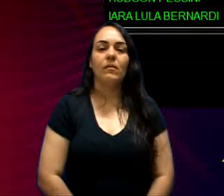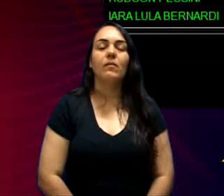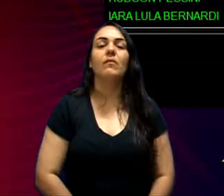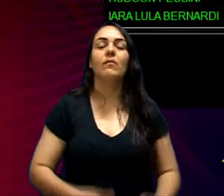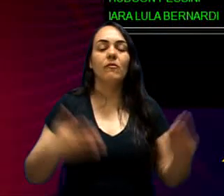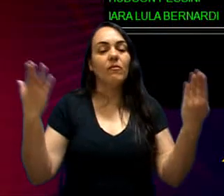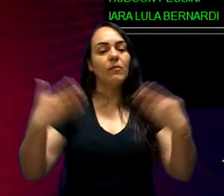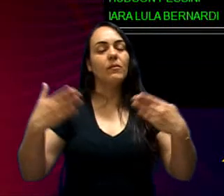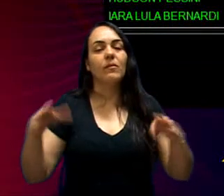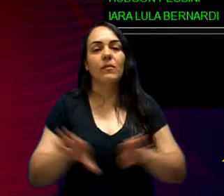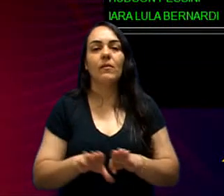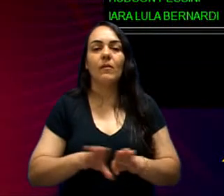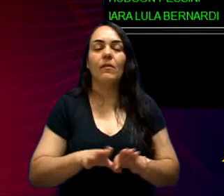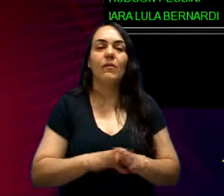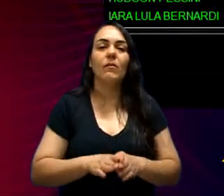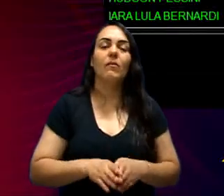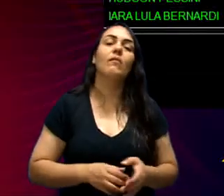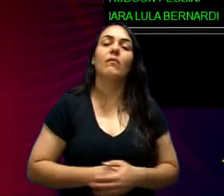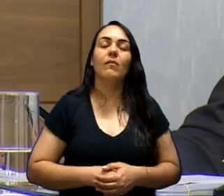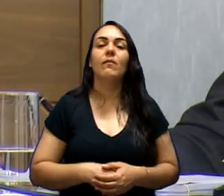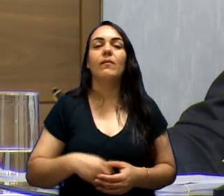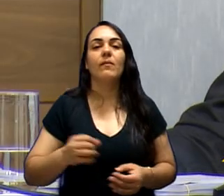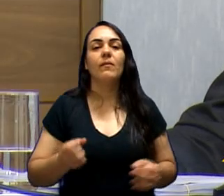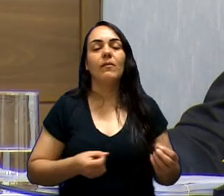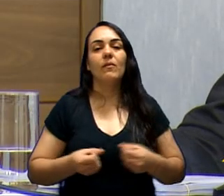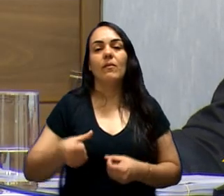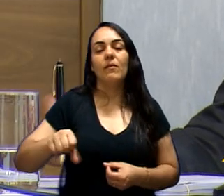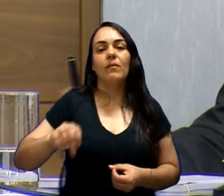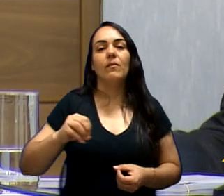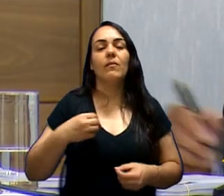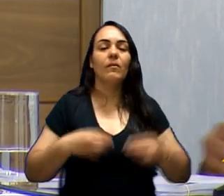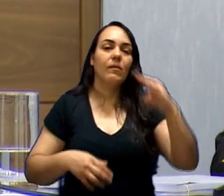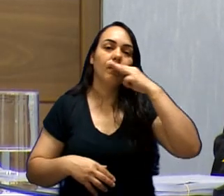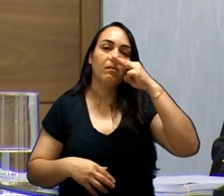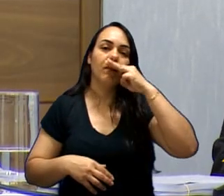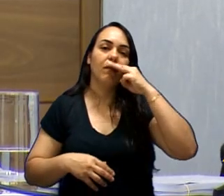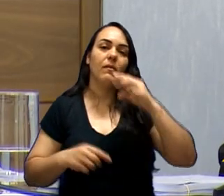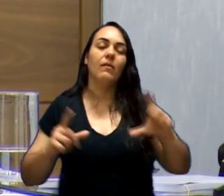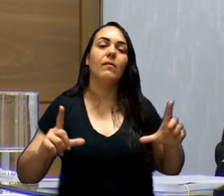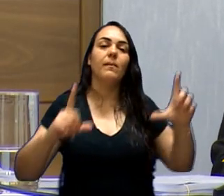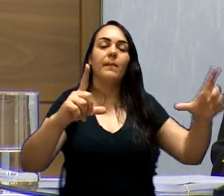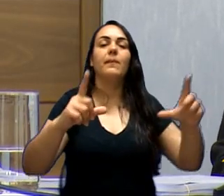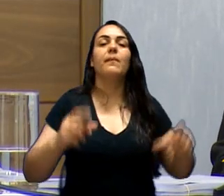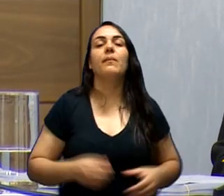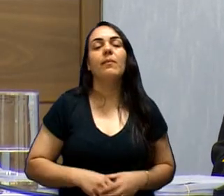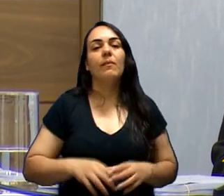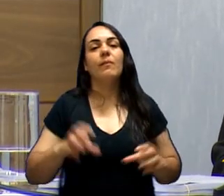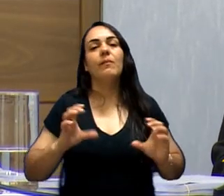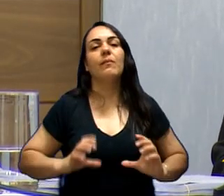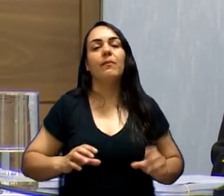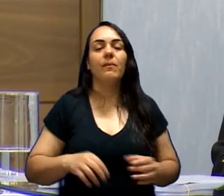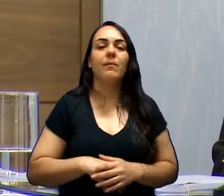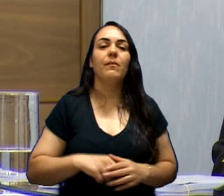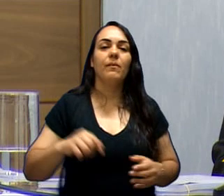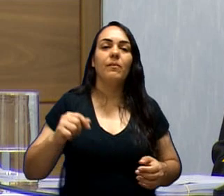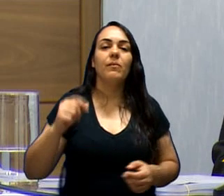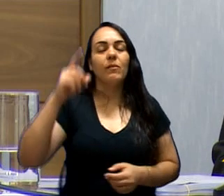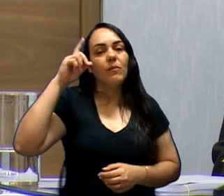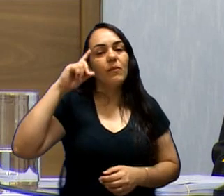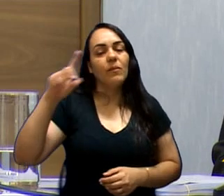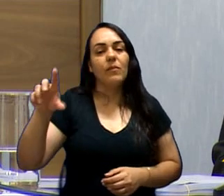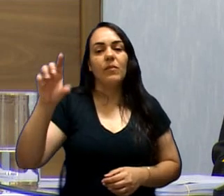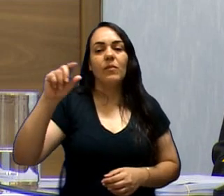Fica aprovado. Por decreto legislativo 90/2019, do vereador Martinez, concede título de mérito comunitário à ilustríssima senhora